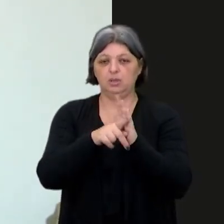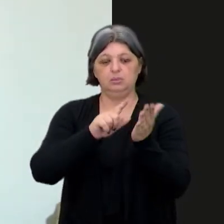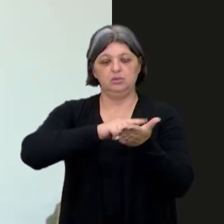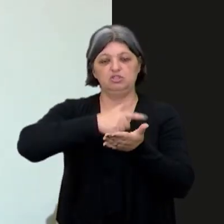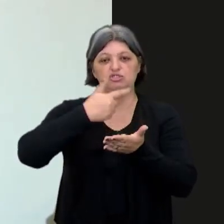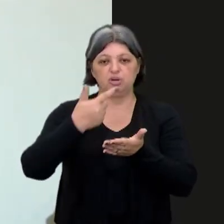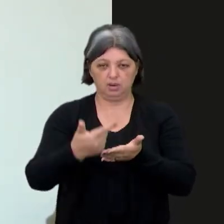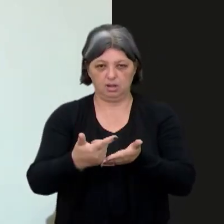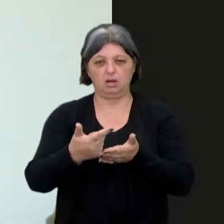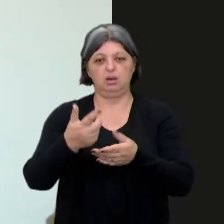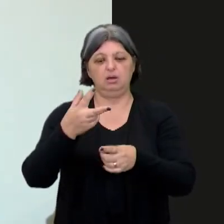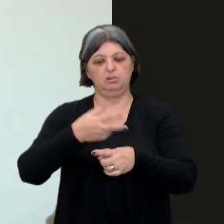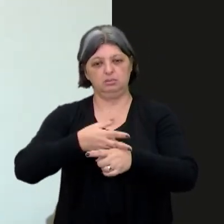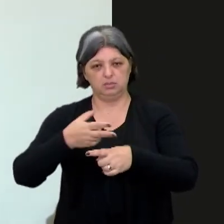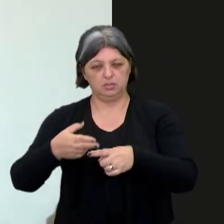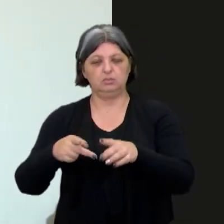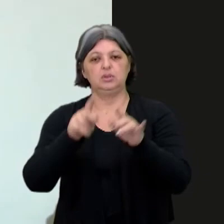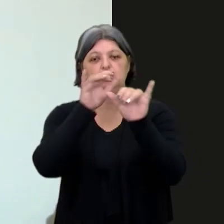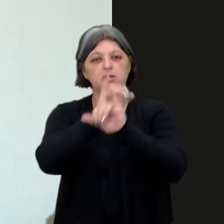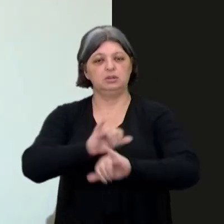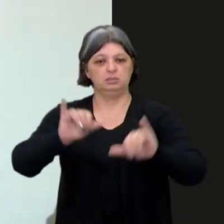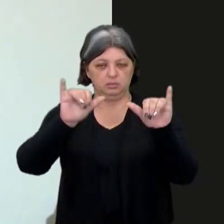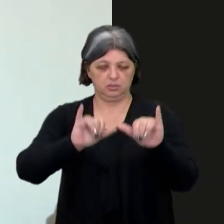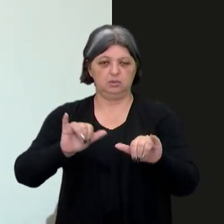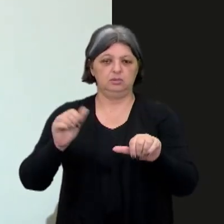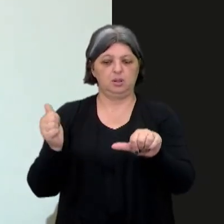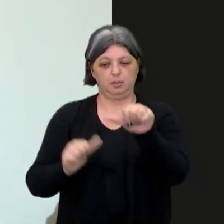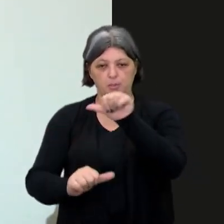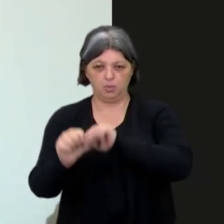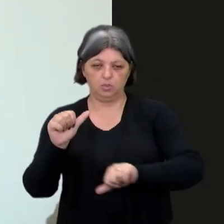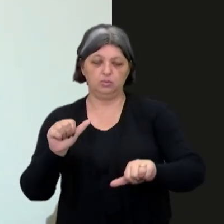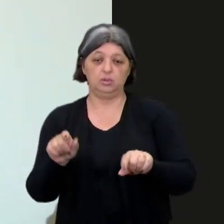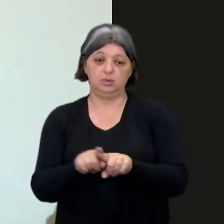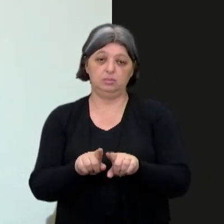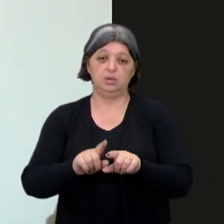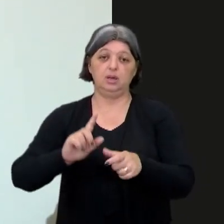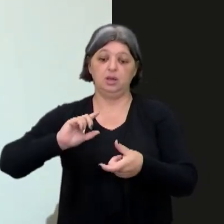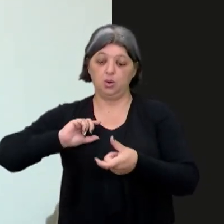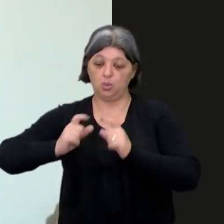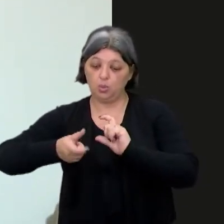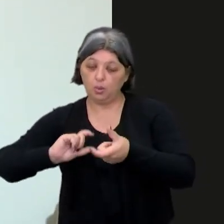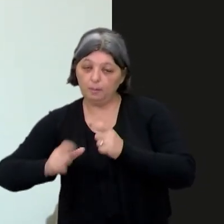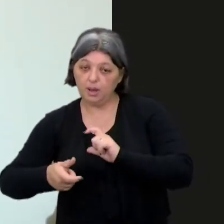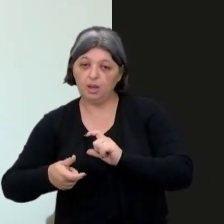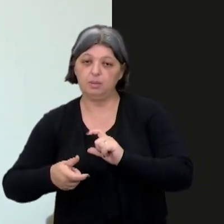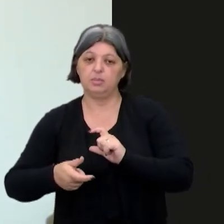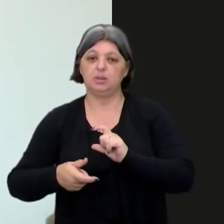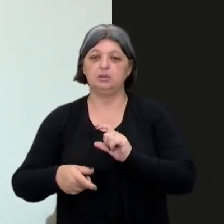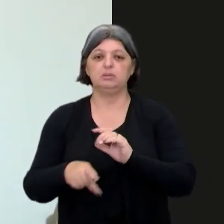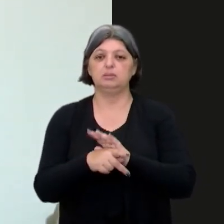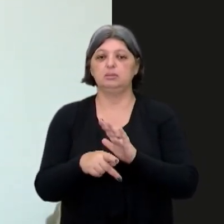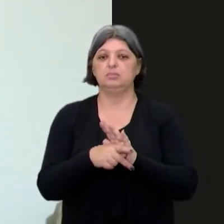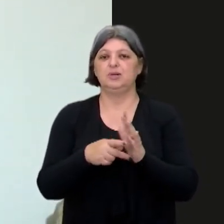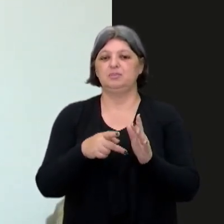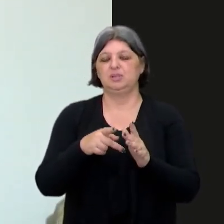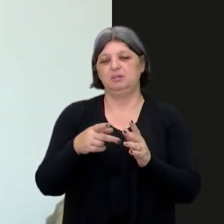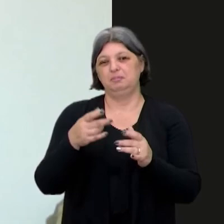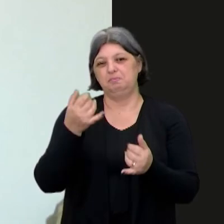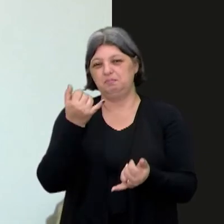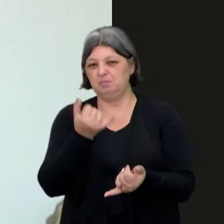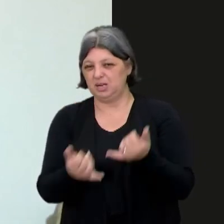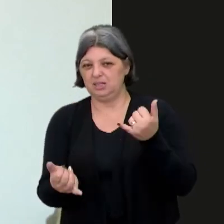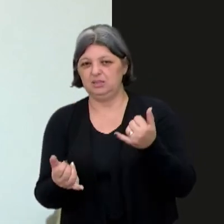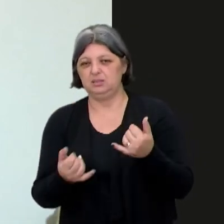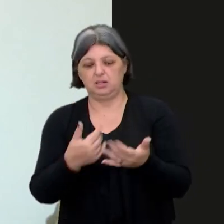de fechamento, as notícias que se atualizam e mudam e tal. O meme capturou um pouco isso também, de uma forma até mais agressiva, porque é um desenho